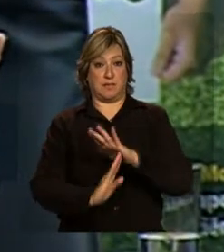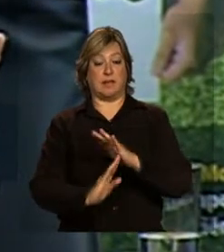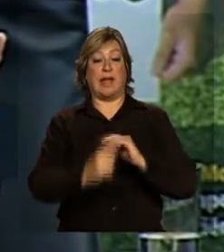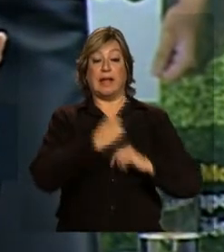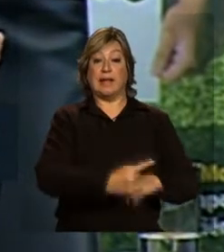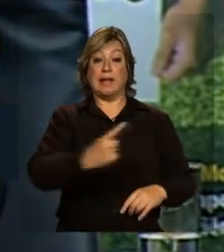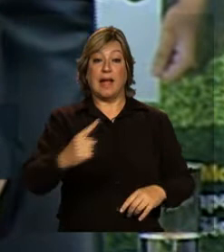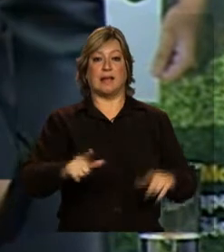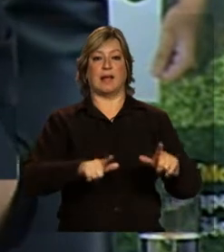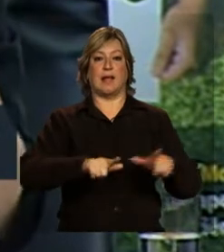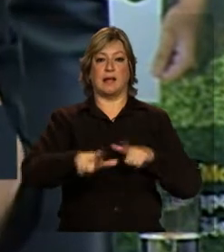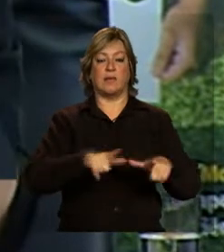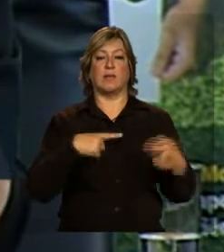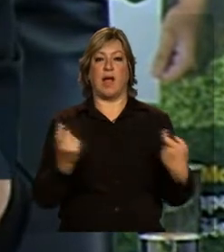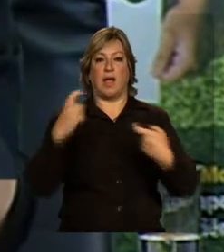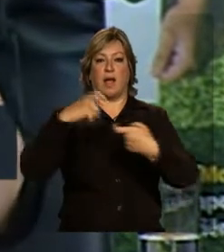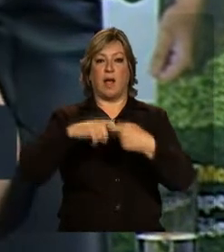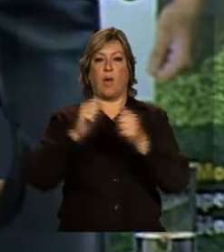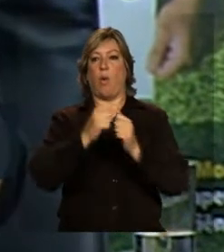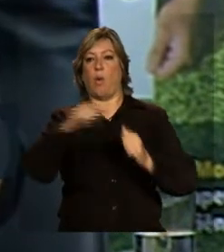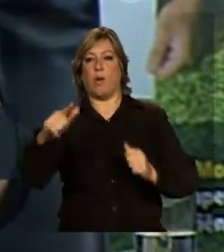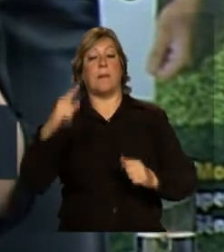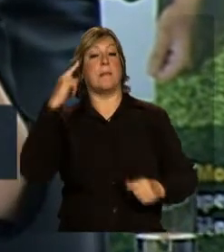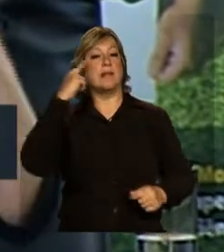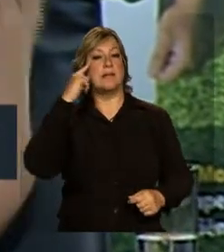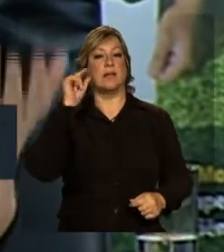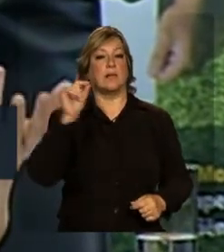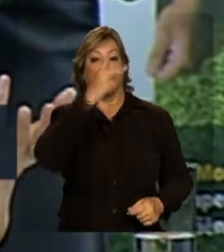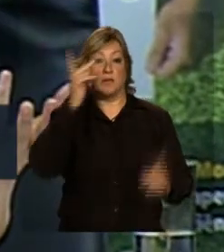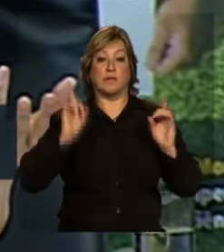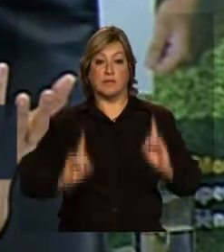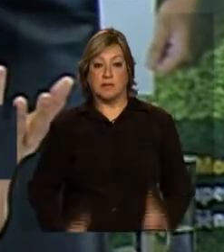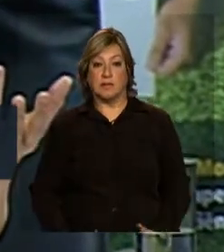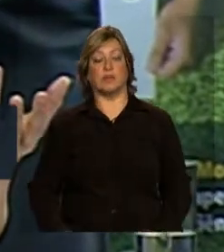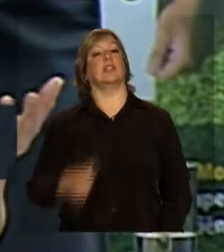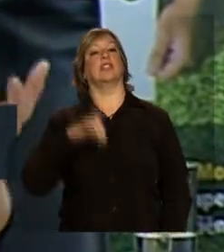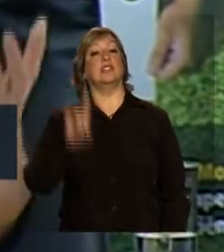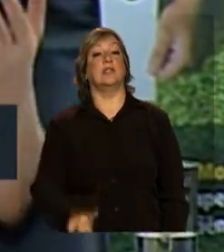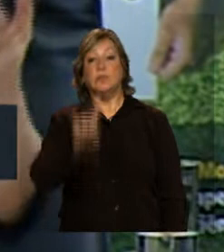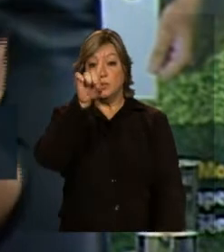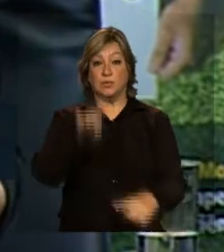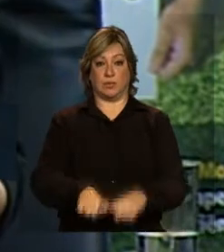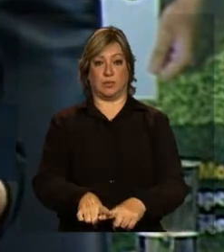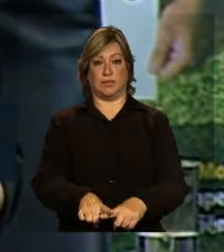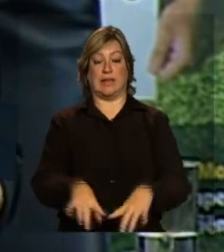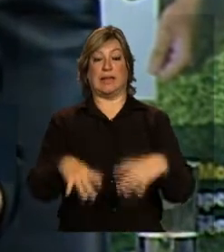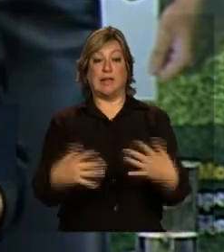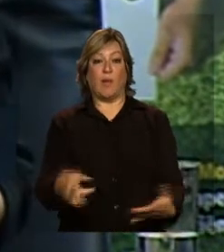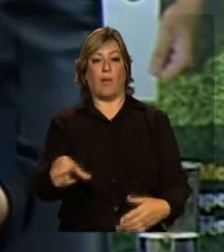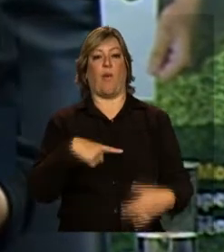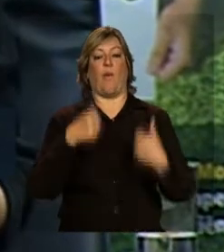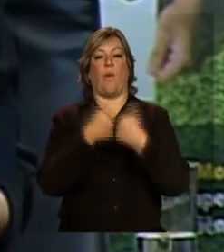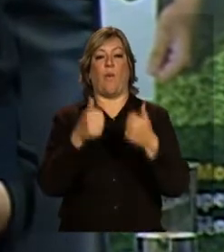outra, pensando nas pessoas com deficiência, nos seus direitos integrais, não é? Então, o transporte